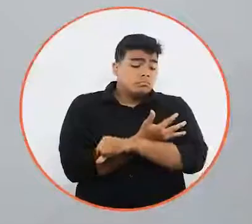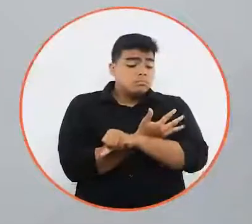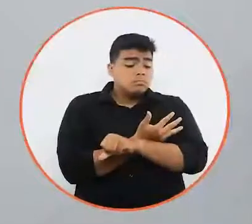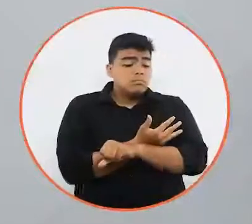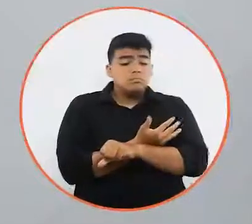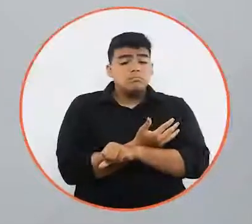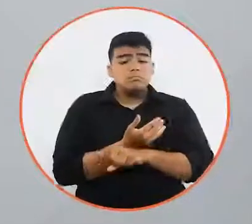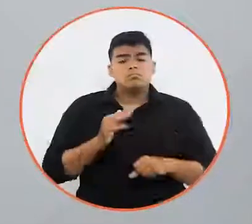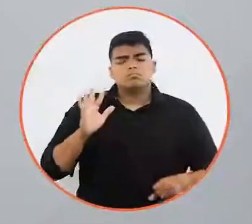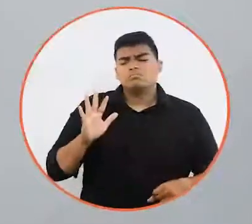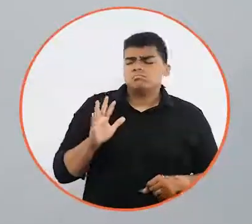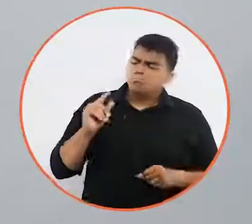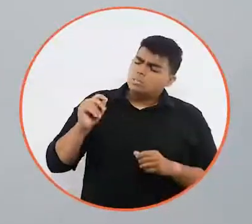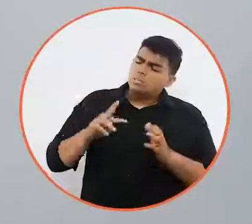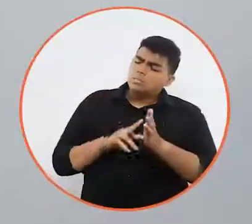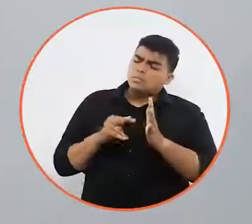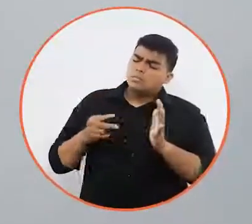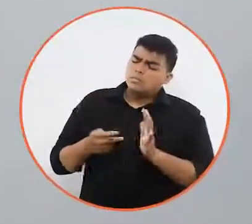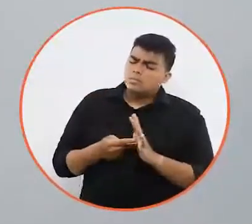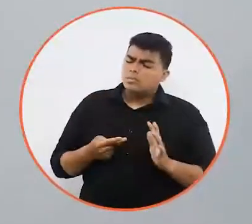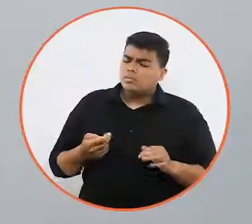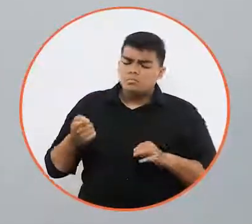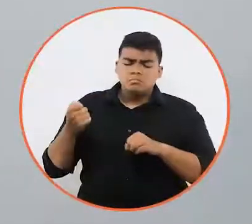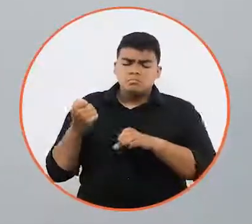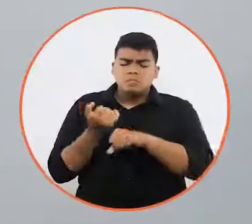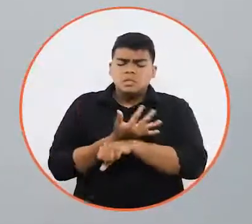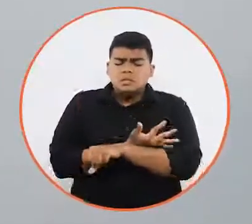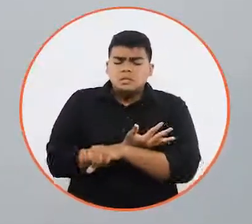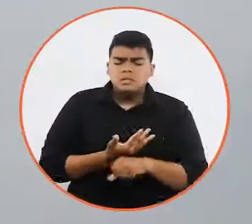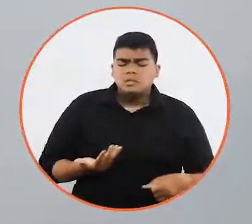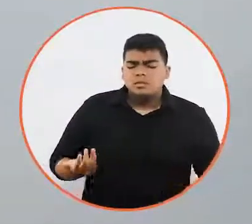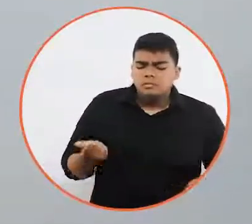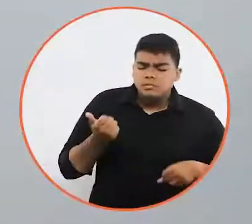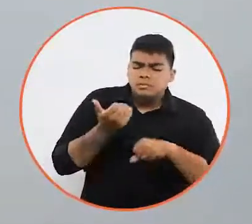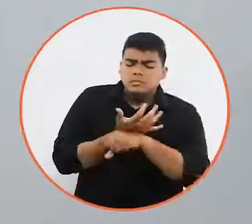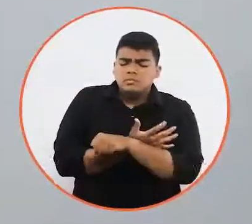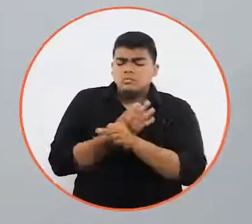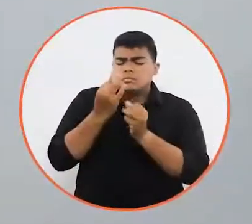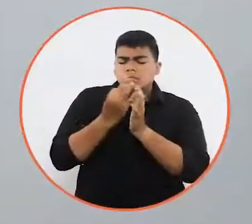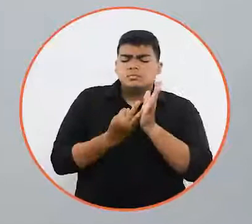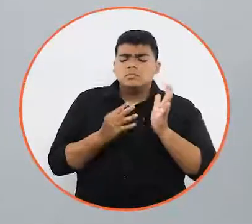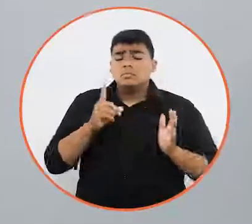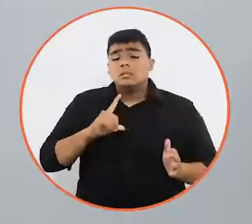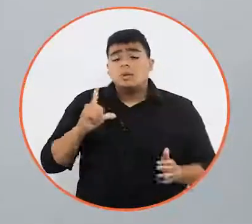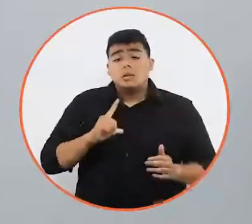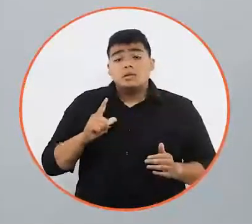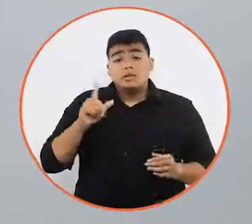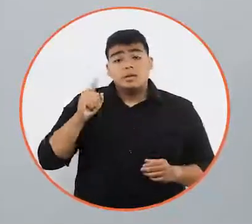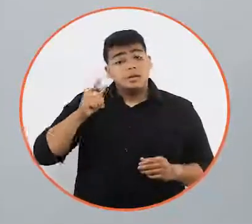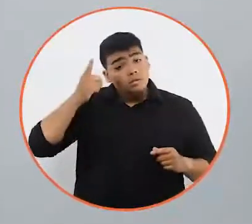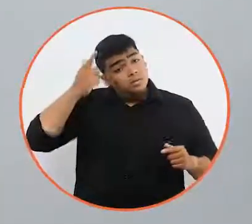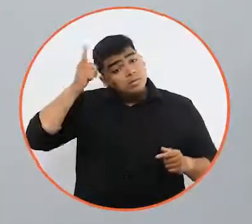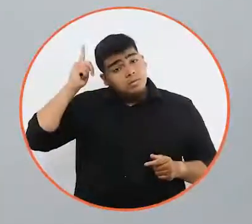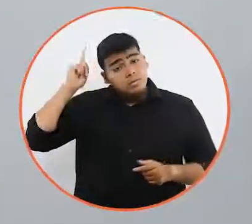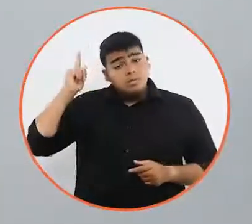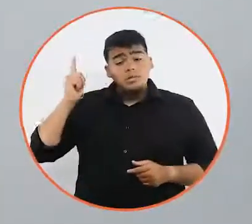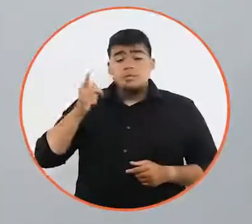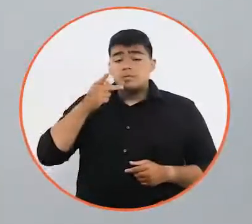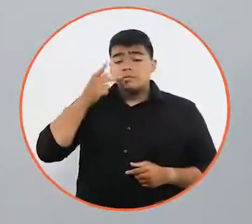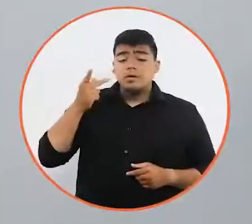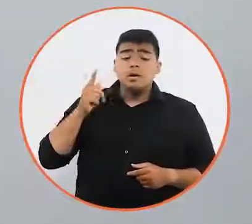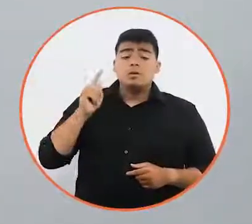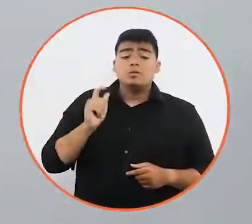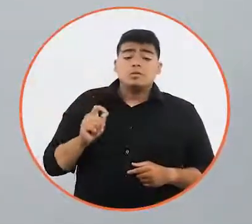sensibilizar. Sérgio, o que seria essa sensibilização, essa sensibilidade do texto literário? Os gregos chamavam isso, o